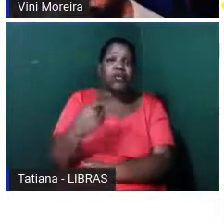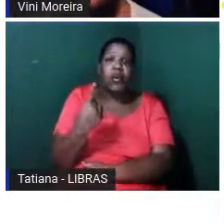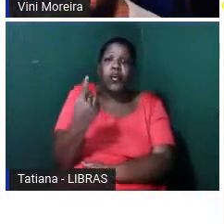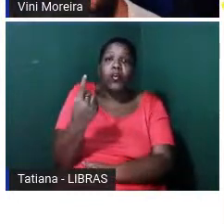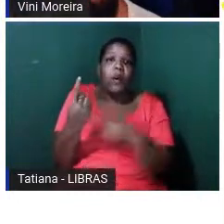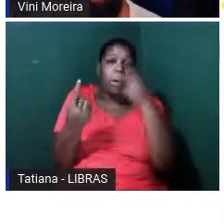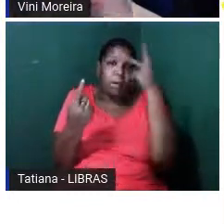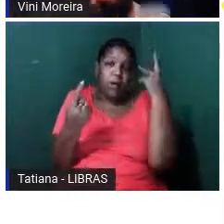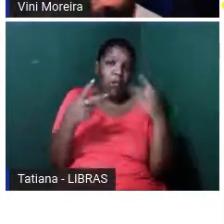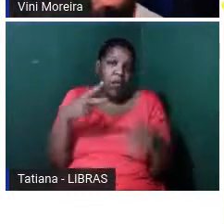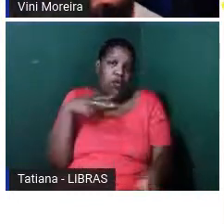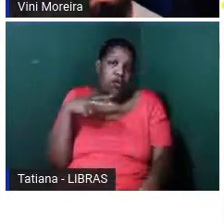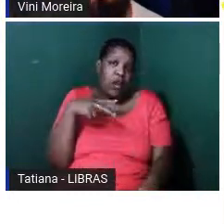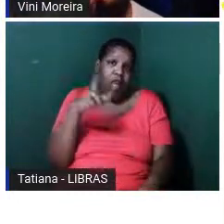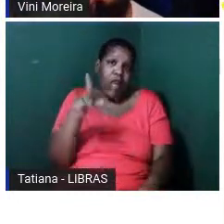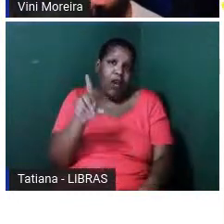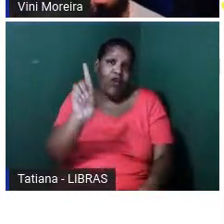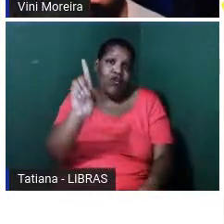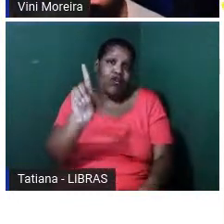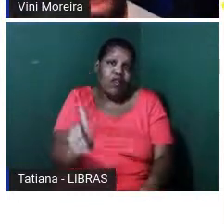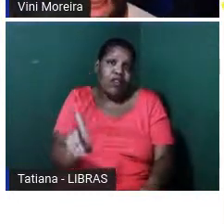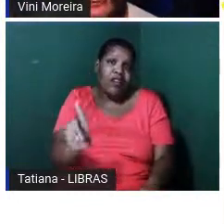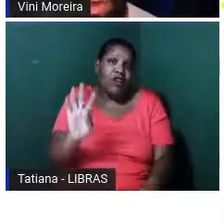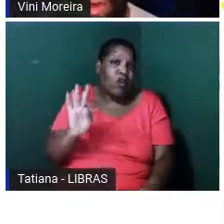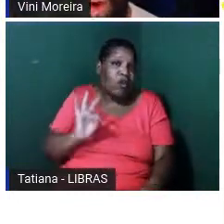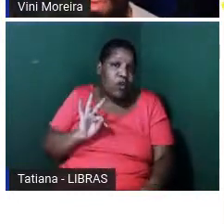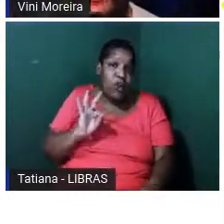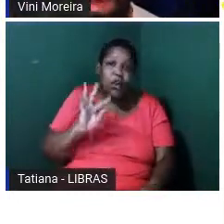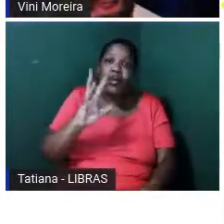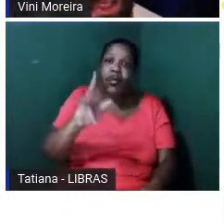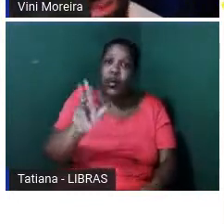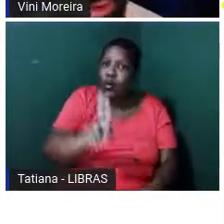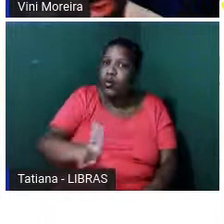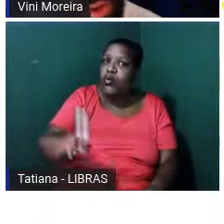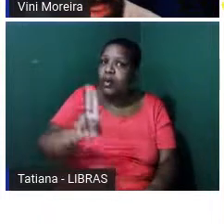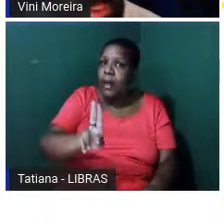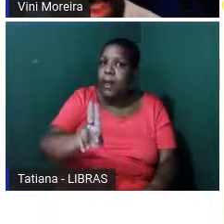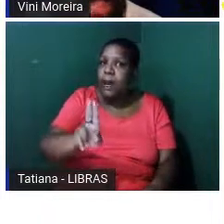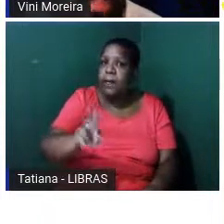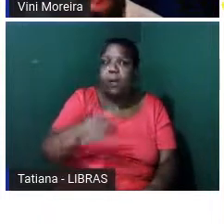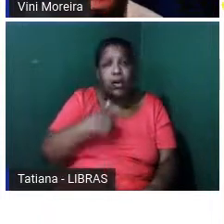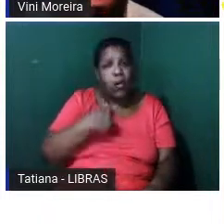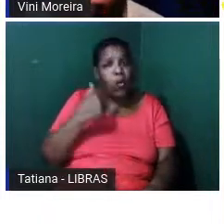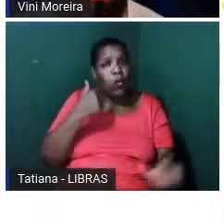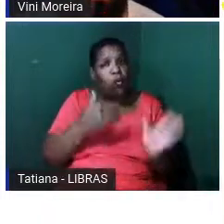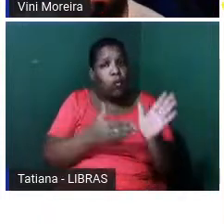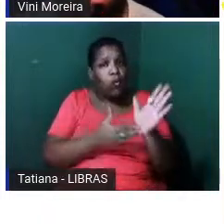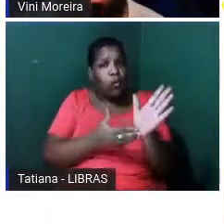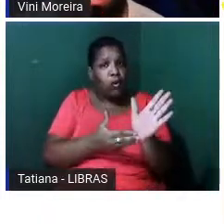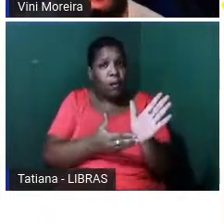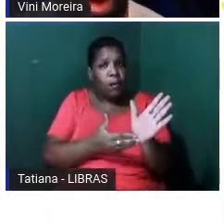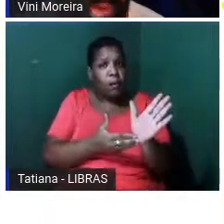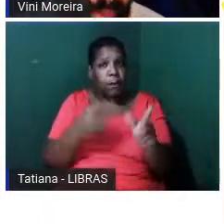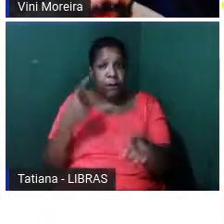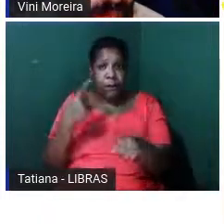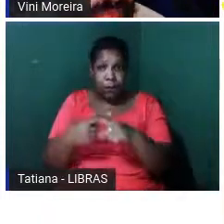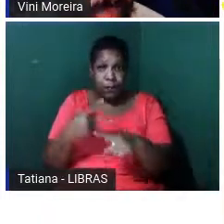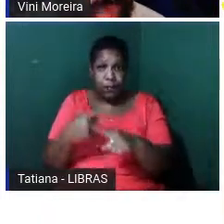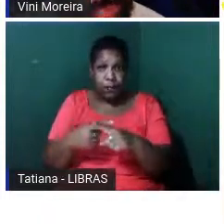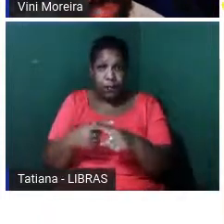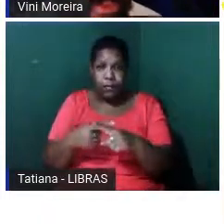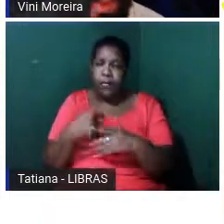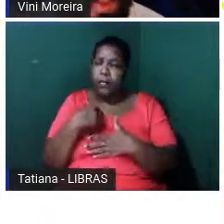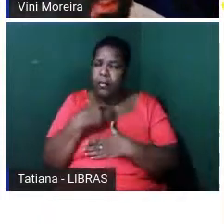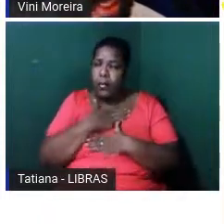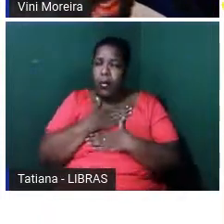pessoa não direito particular o direito para todos usar a gente qualquer forma e eu trouxe isso porque tem dois é o